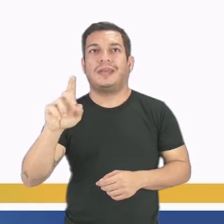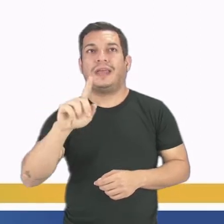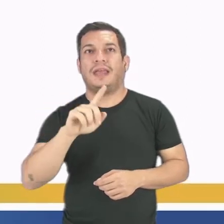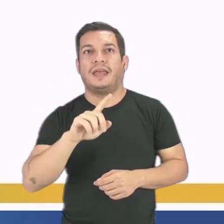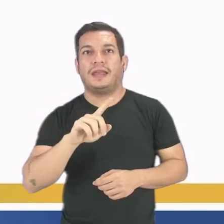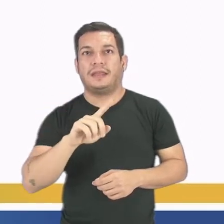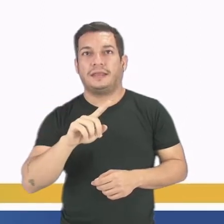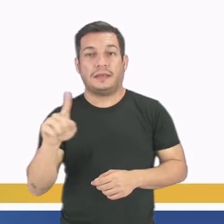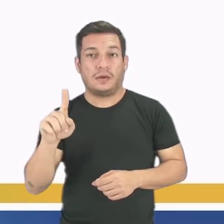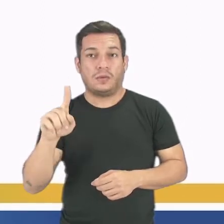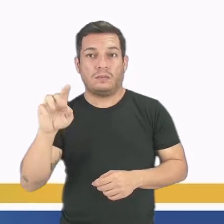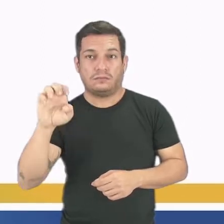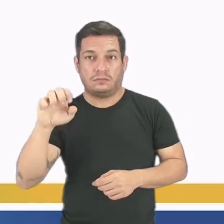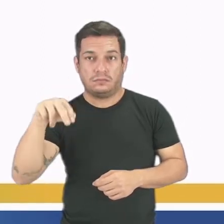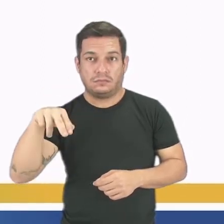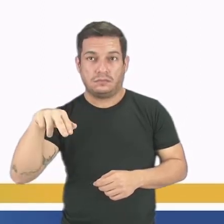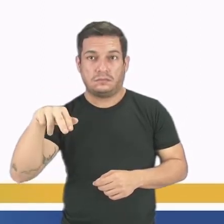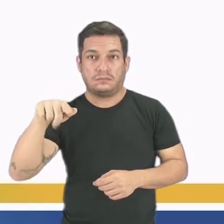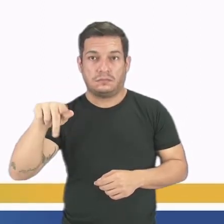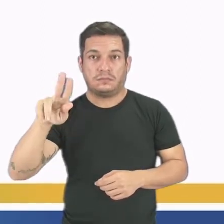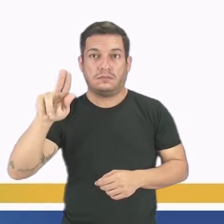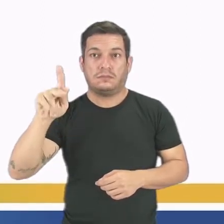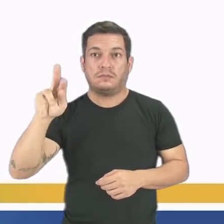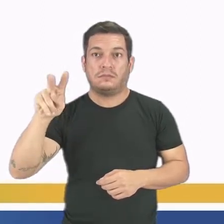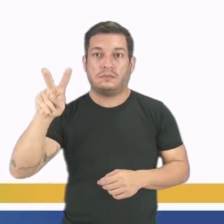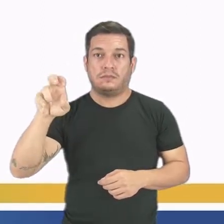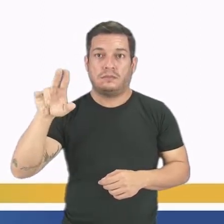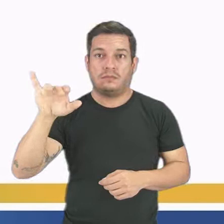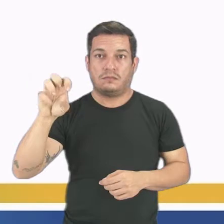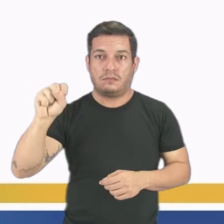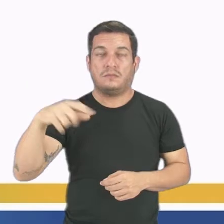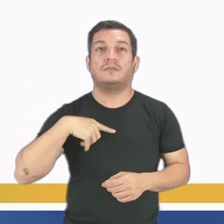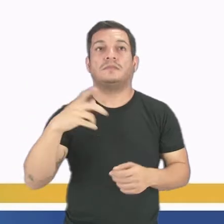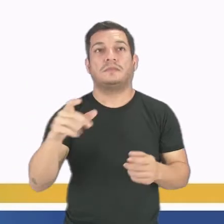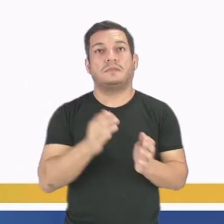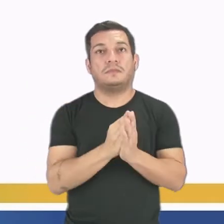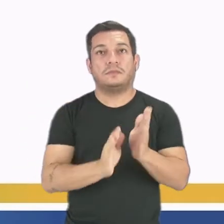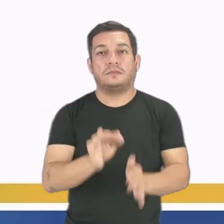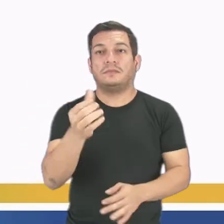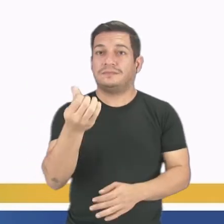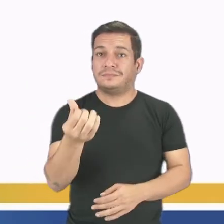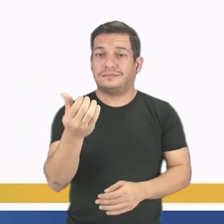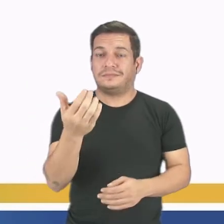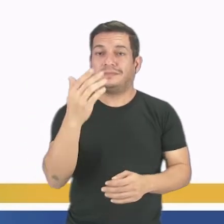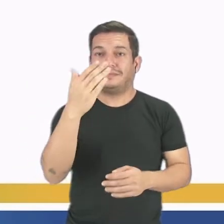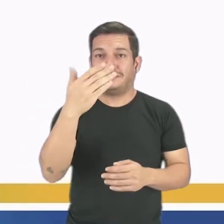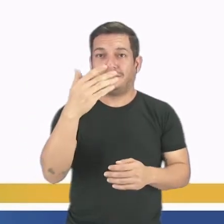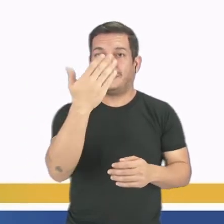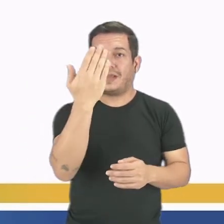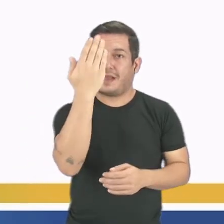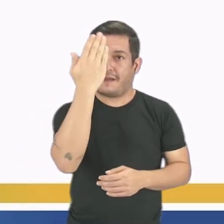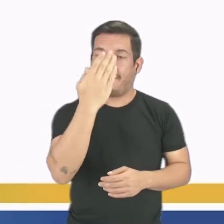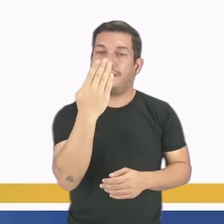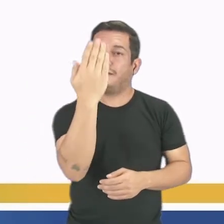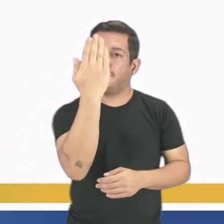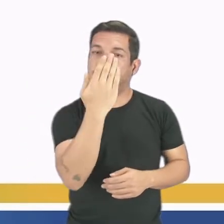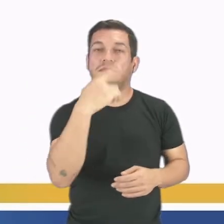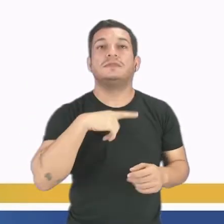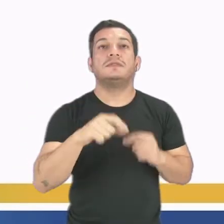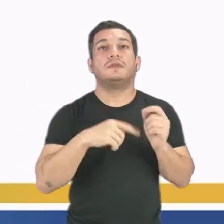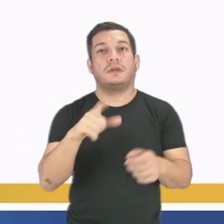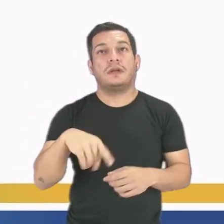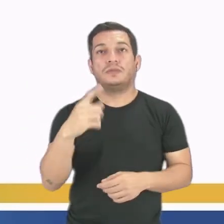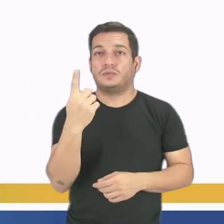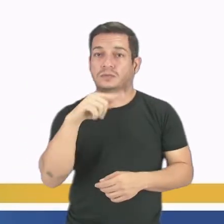falar? Bem, ao lançarmos um dado de 6 faces, a probabilidade de cada face sair é de